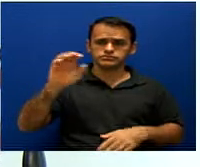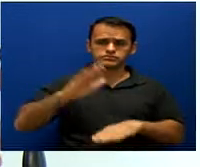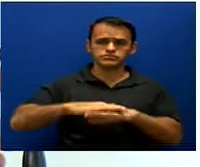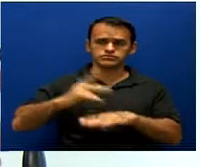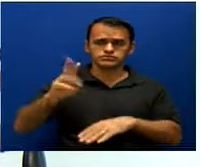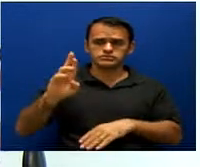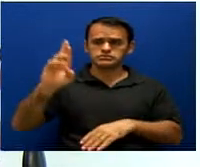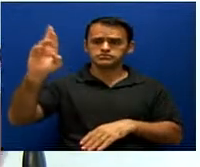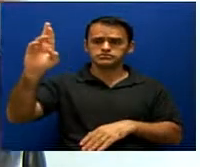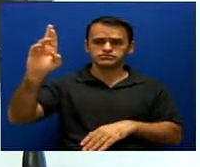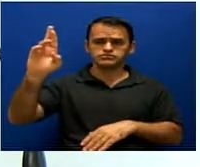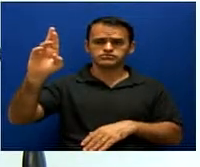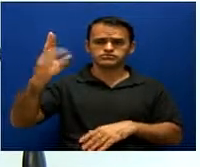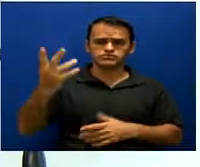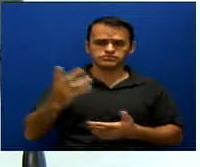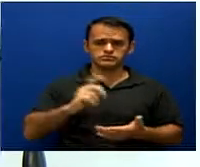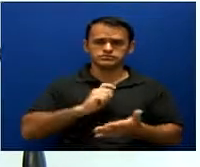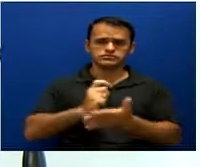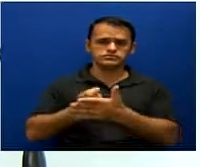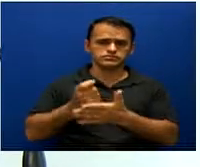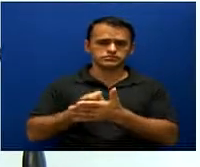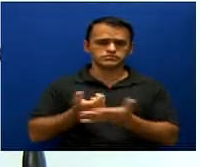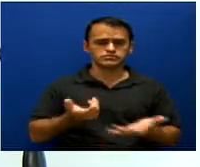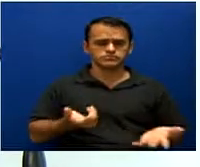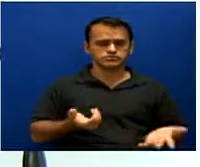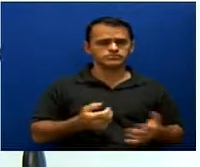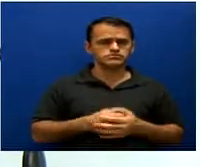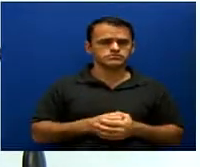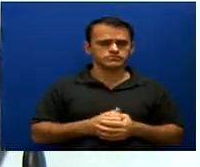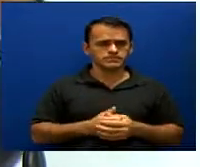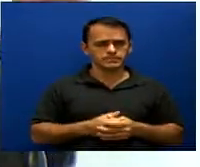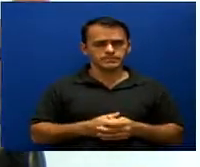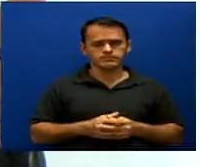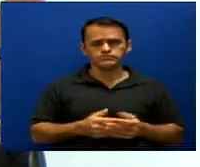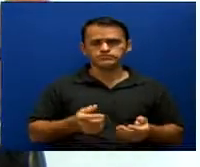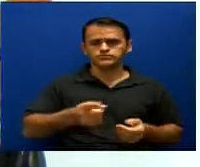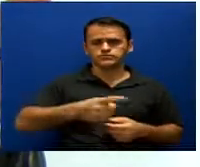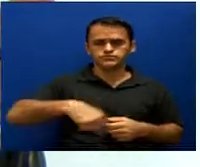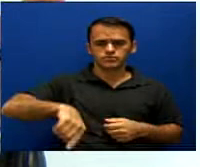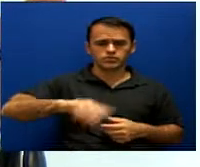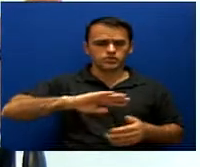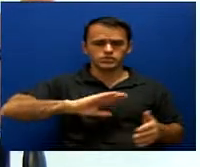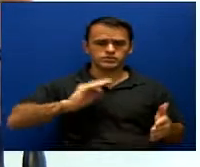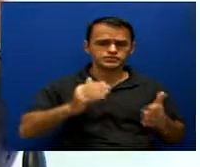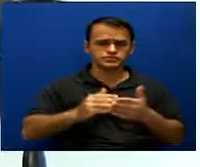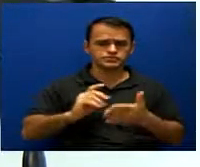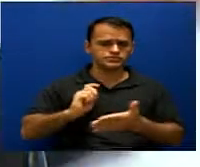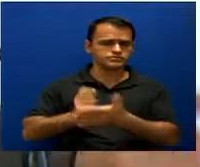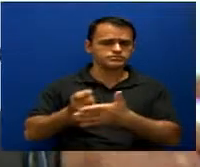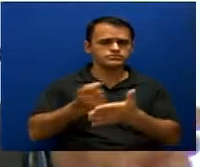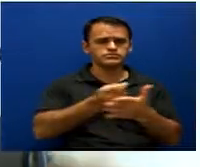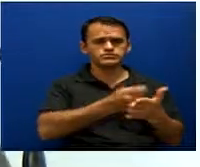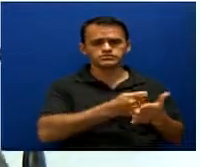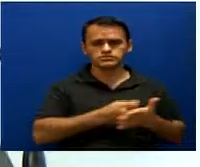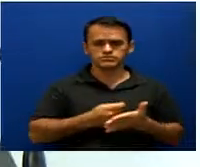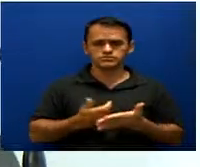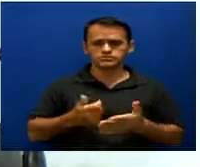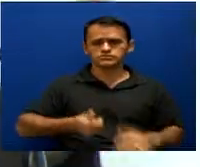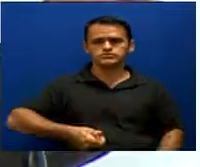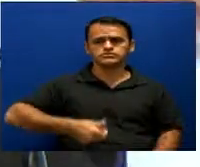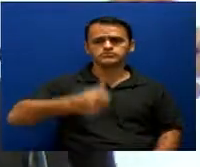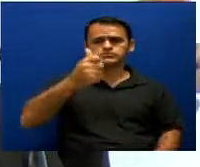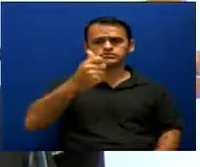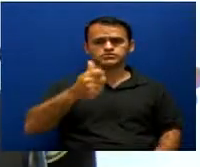basicamente, e da Federação. Ora, se nós estamos bancando, é mais fácil nos tornarmos